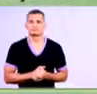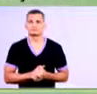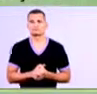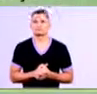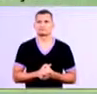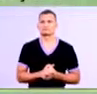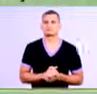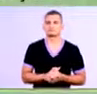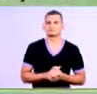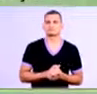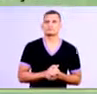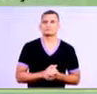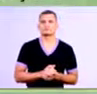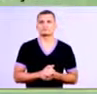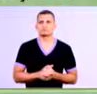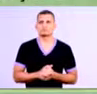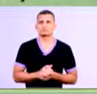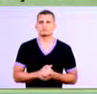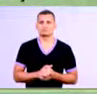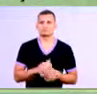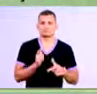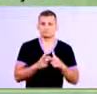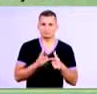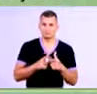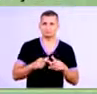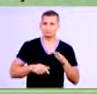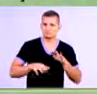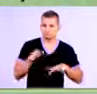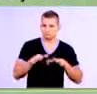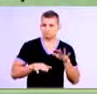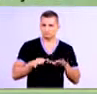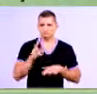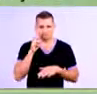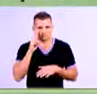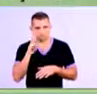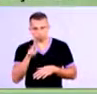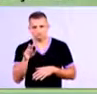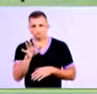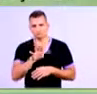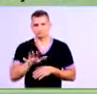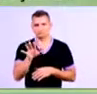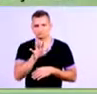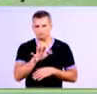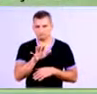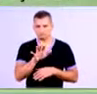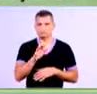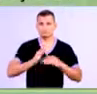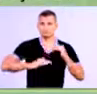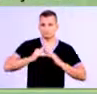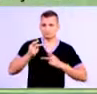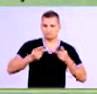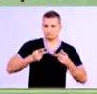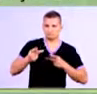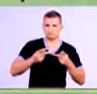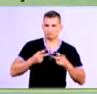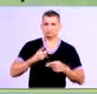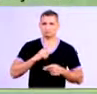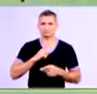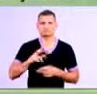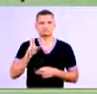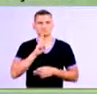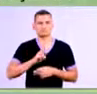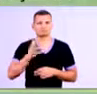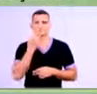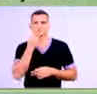Porque muitas vezes a gente vê interfaces onde os projetistas abusam da combinação de